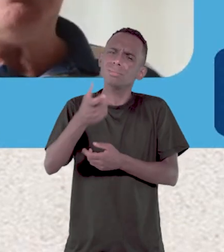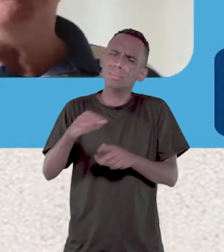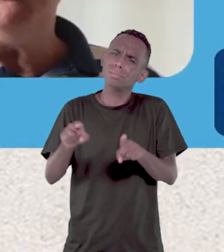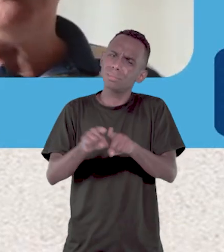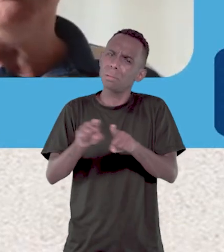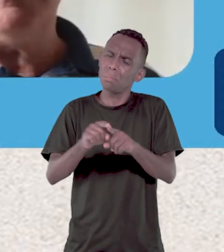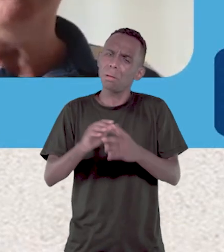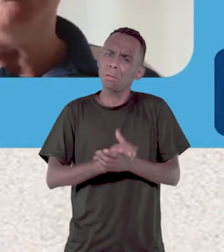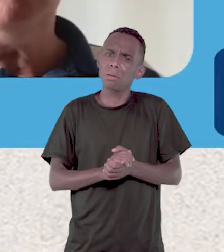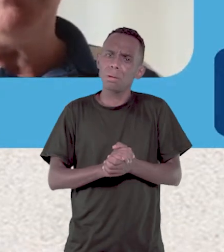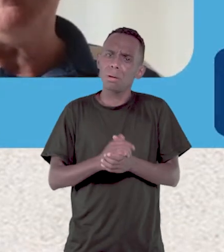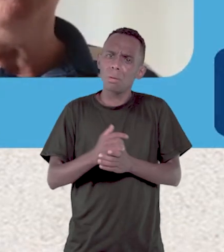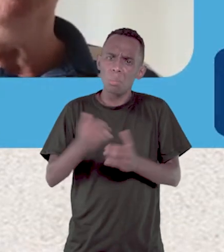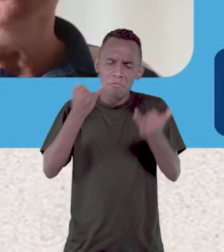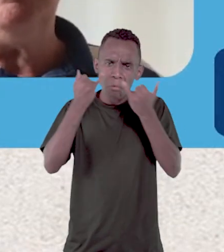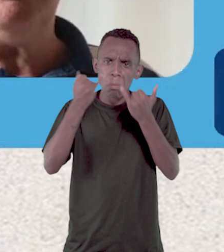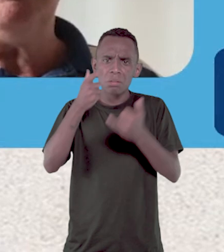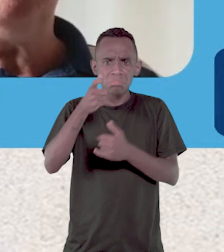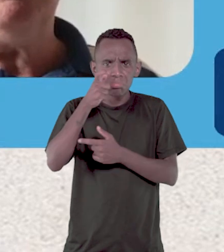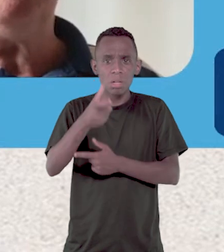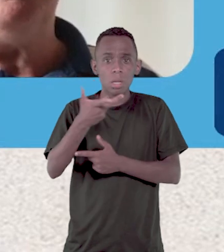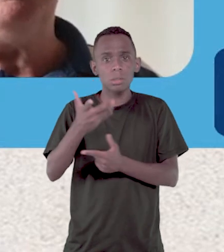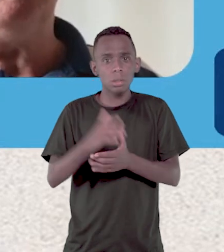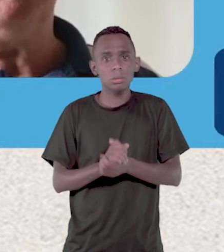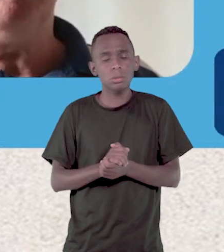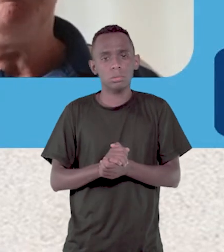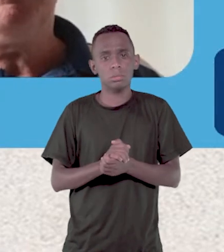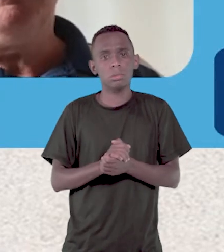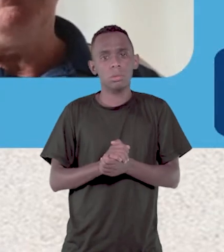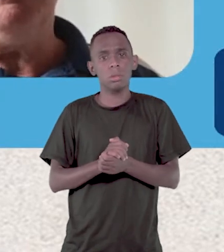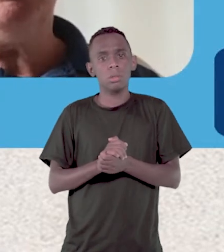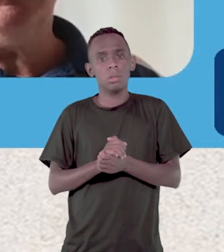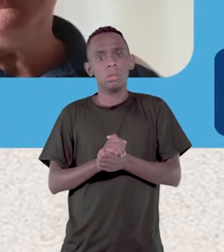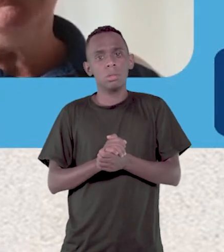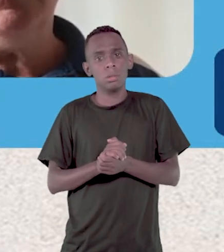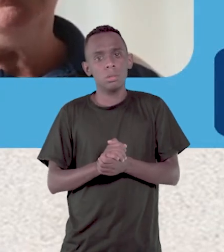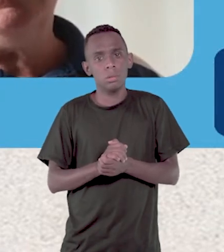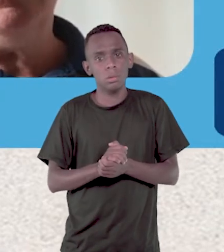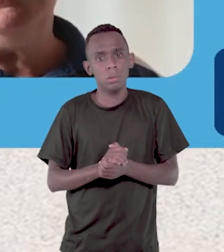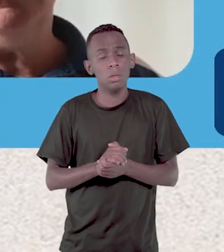Isso é muito curioso, aliás, é um dado interessantíssimo isso, né,